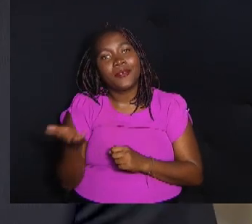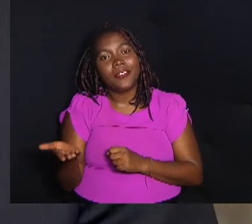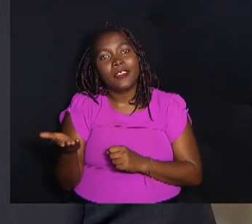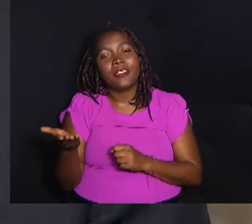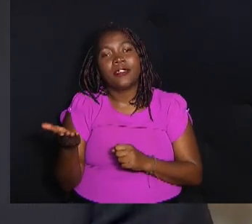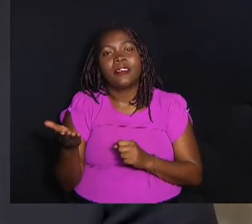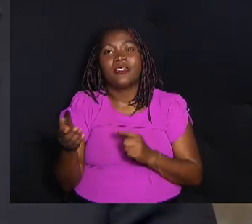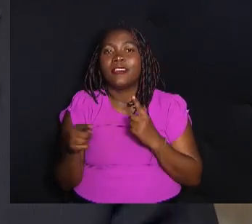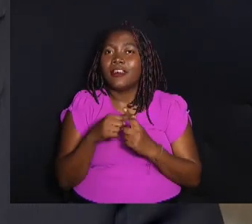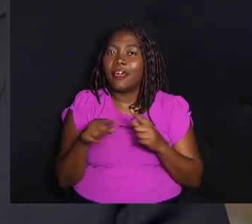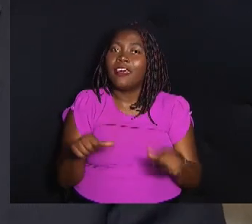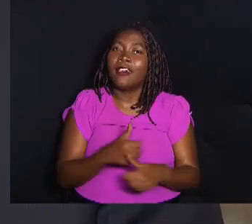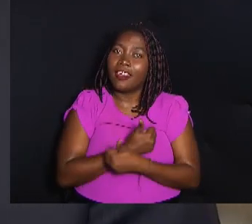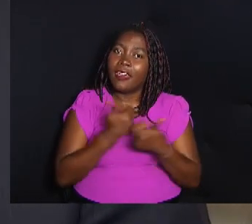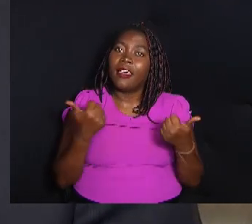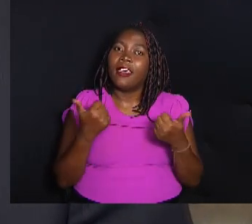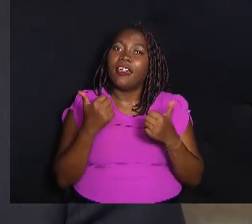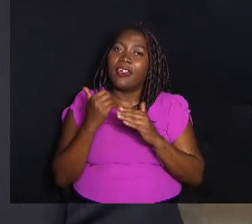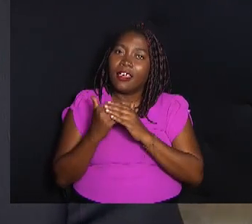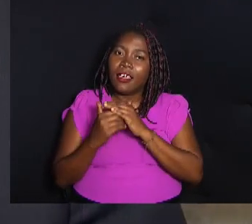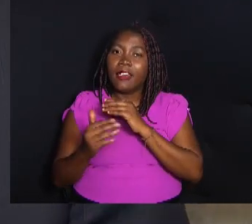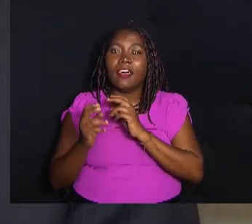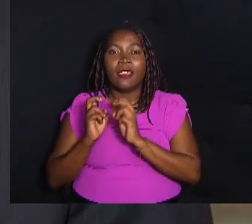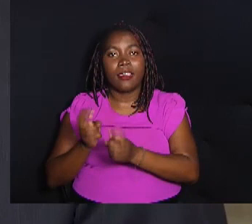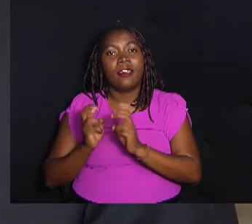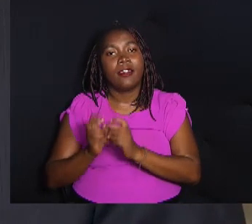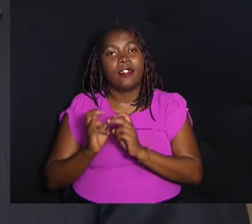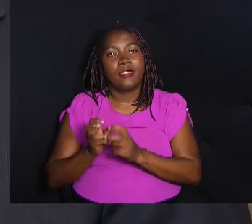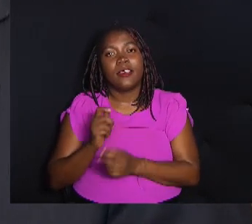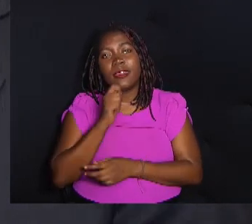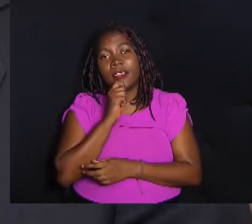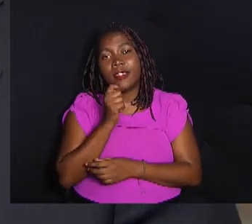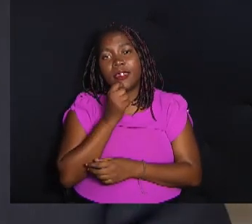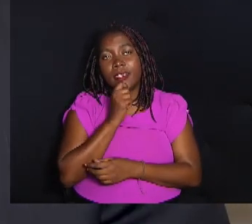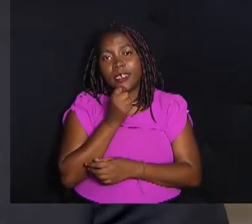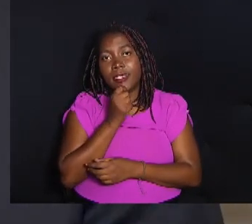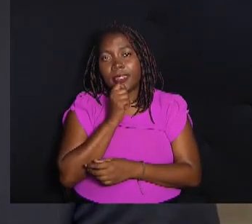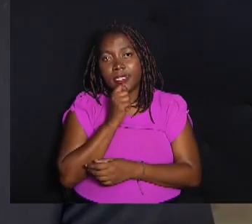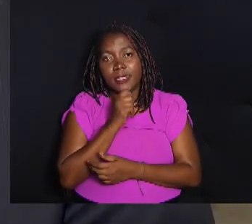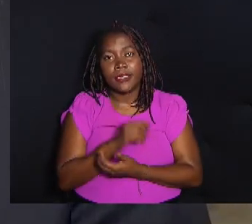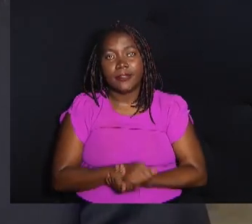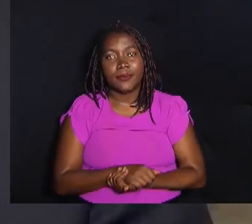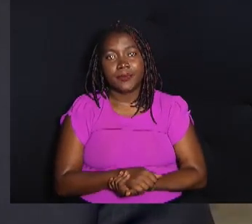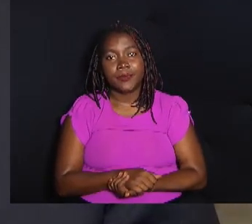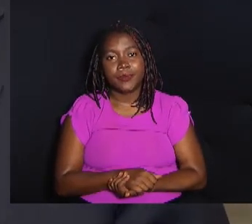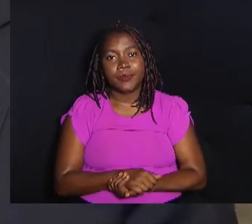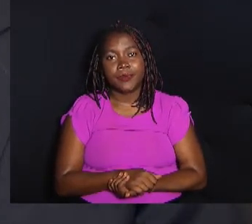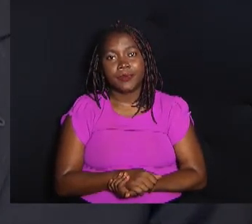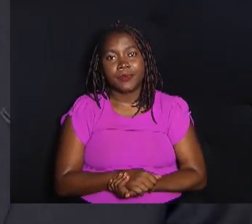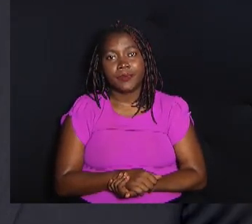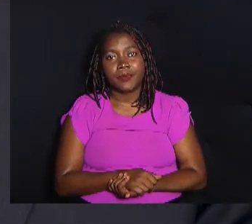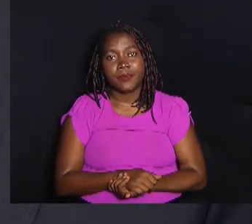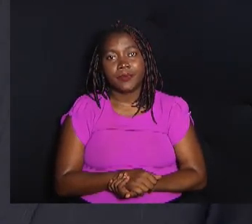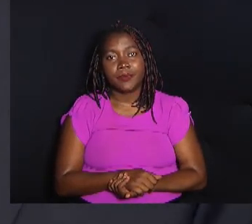benefício do transporte Ferroviário e sem sem ser em detrimento do rodoviário eu acho que